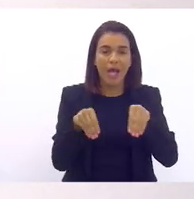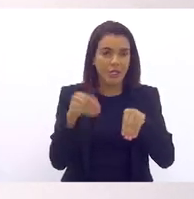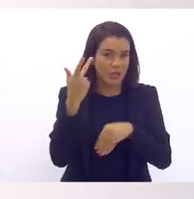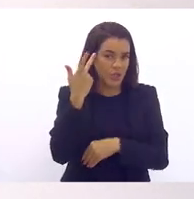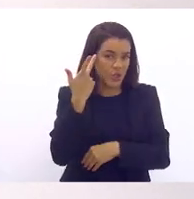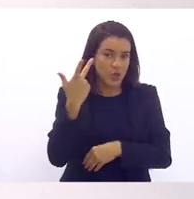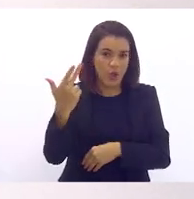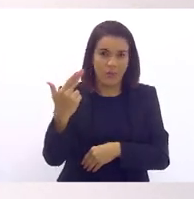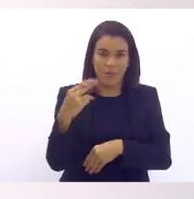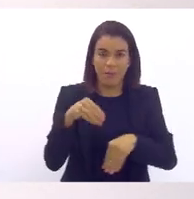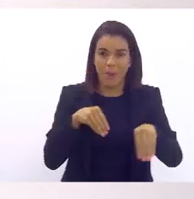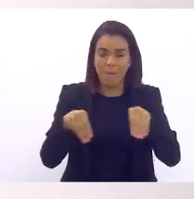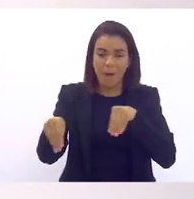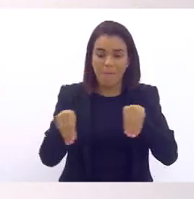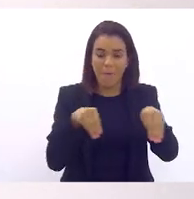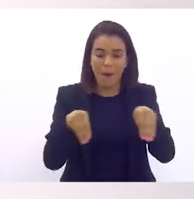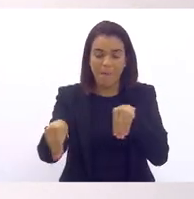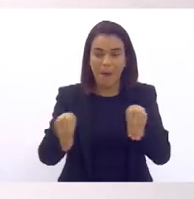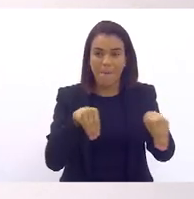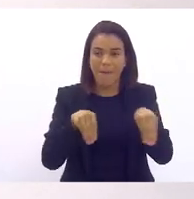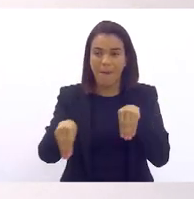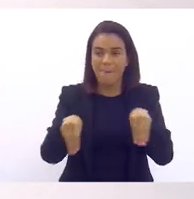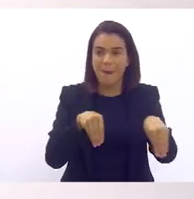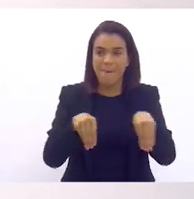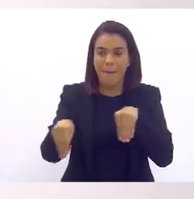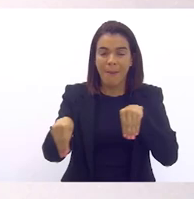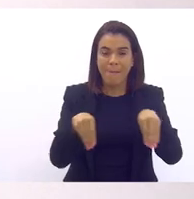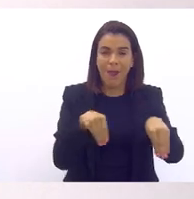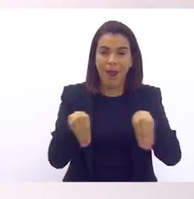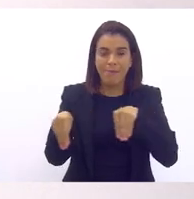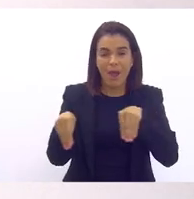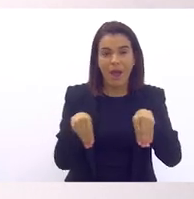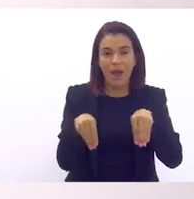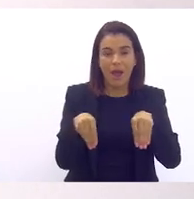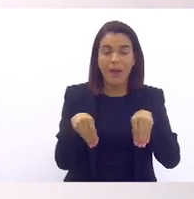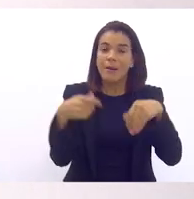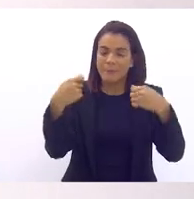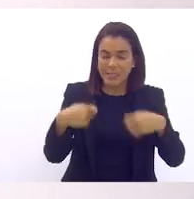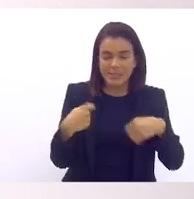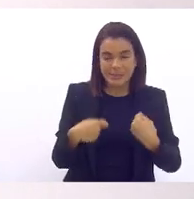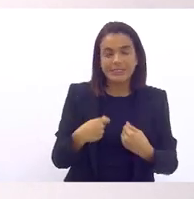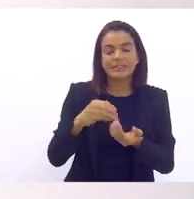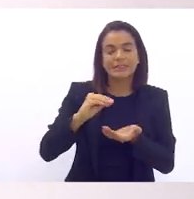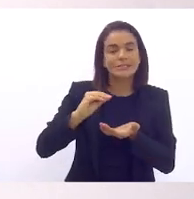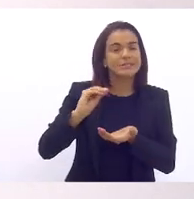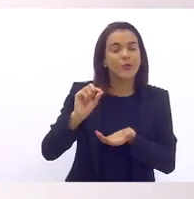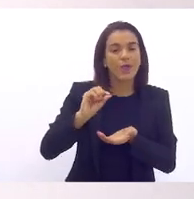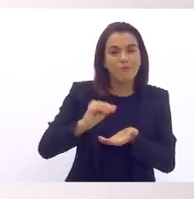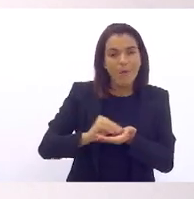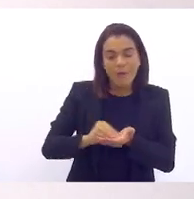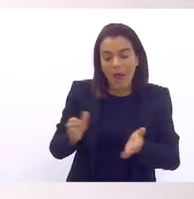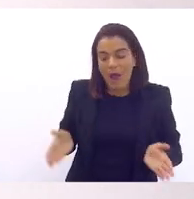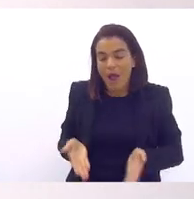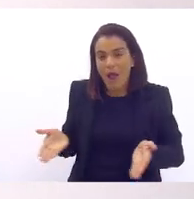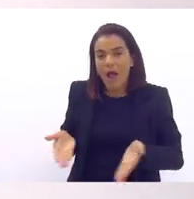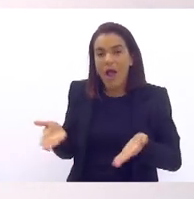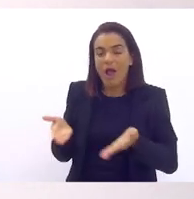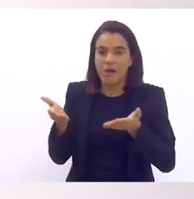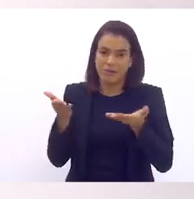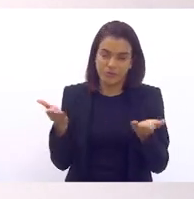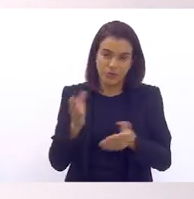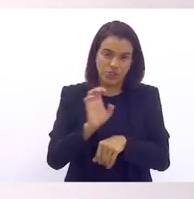ele não consegue se ativar eh sem uma intervenção positiva propositiva do